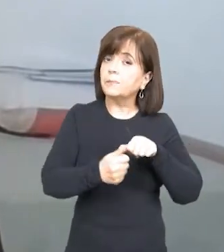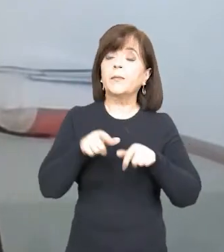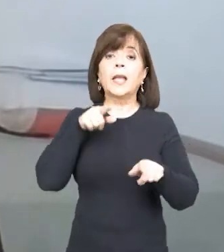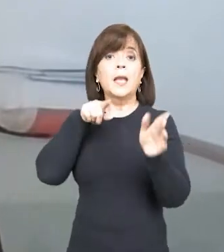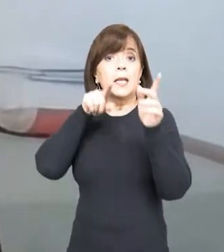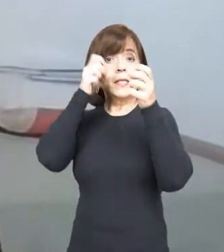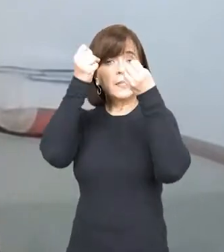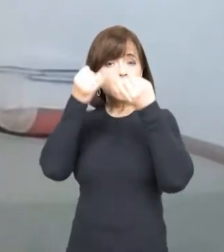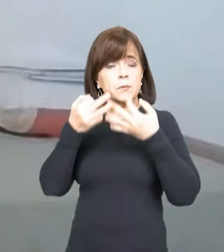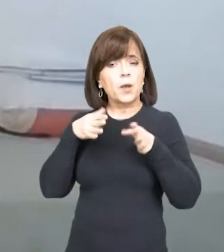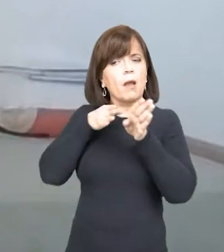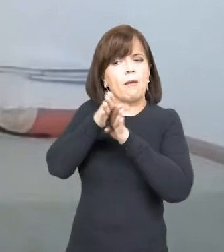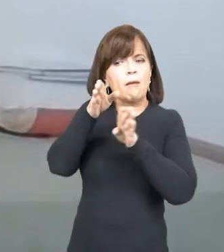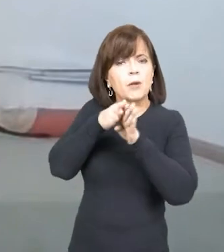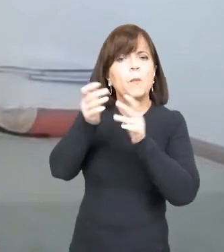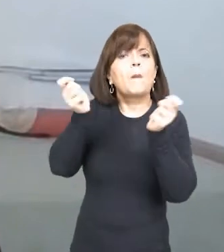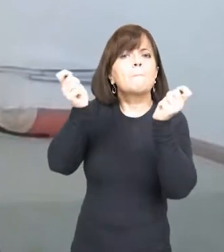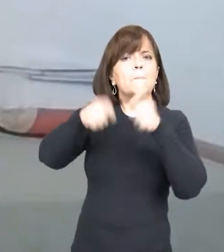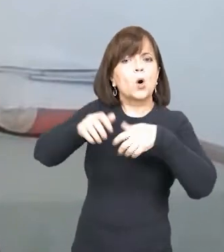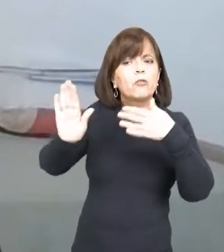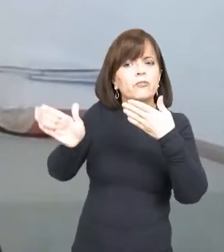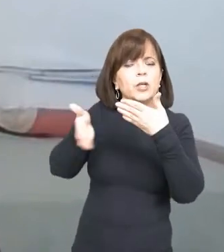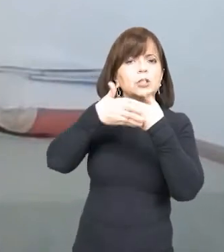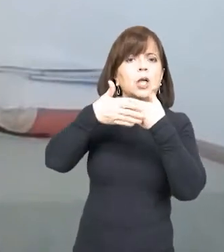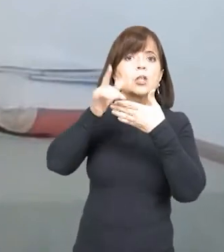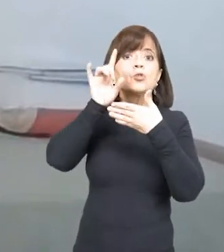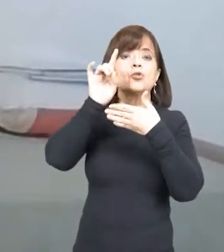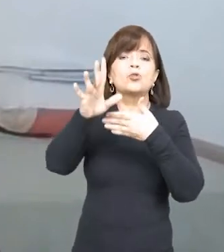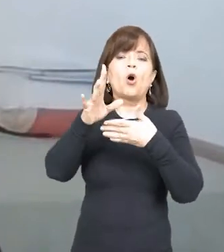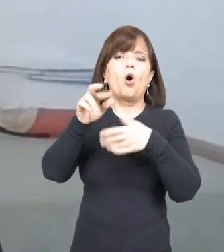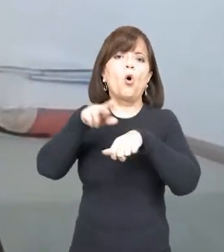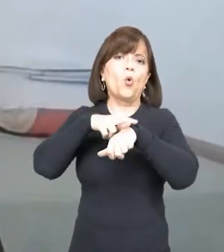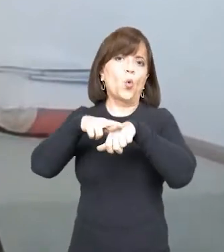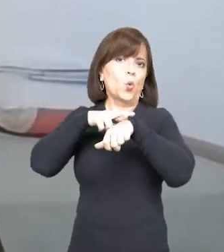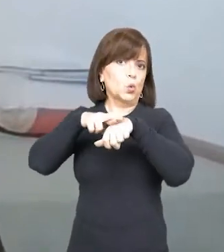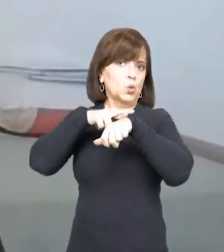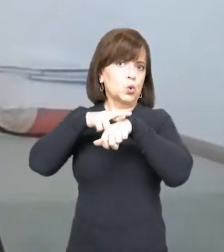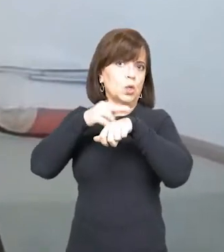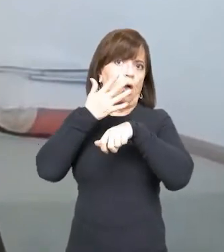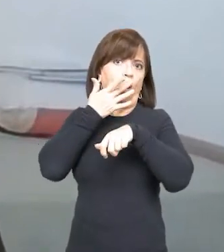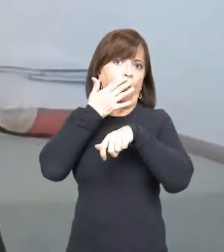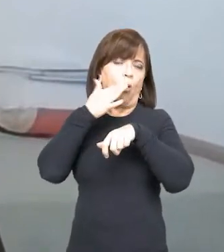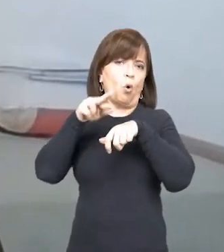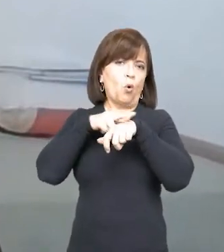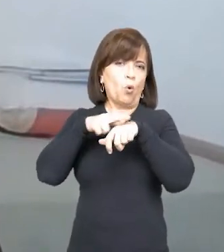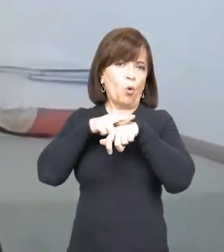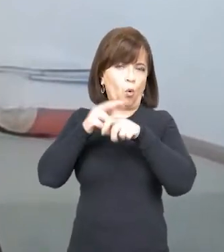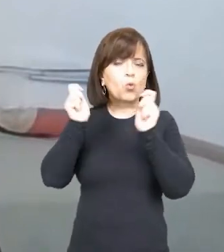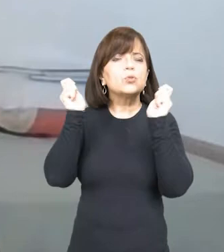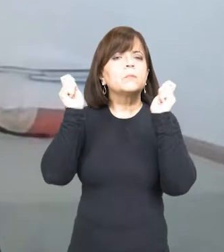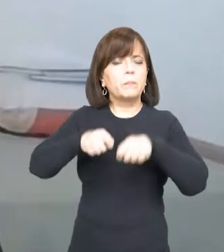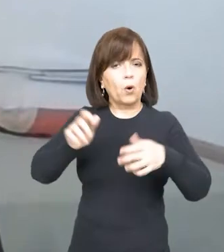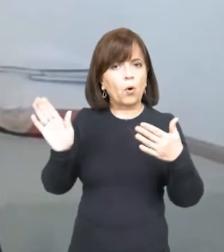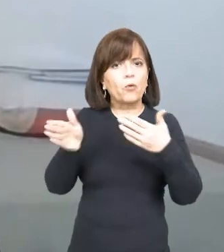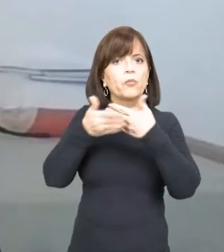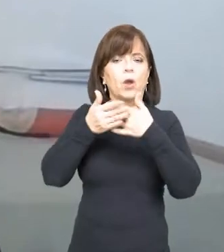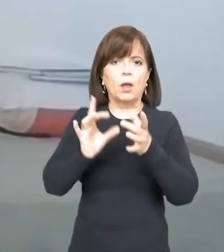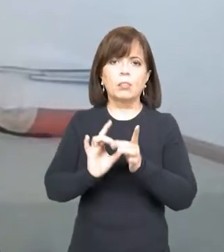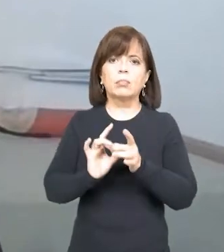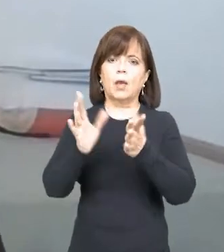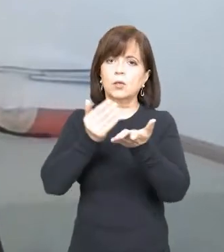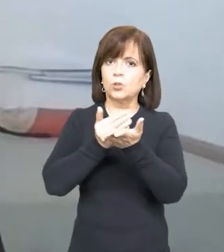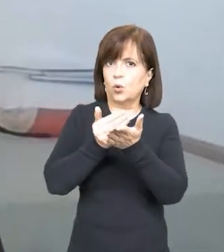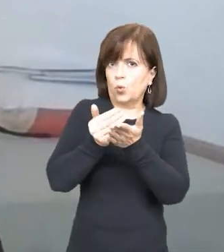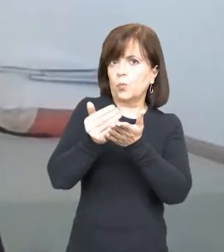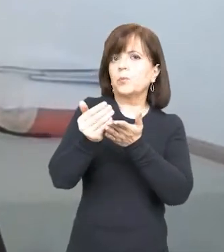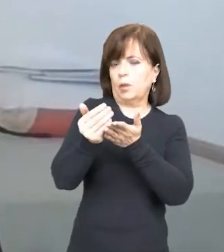recomendando que as atividades educacionais fossem fechadas só na bandeira roxa, ou seja, permitindo um início de abertura, e